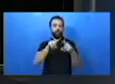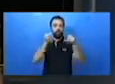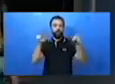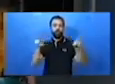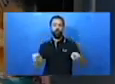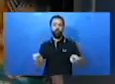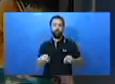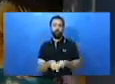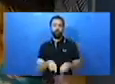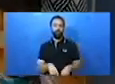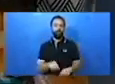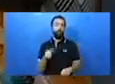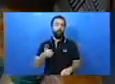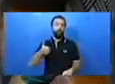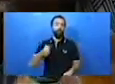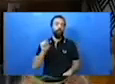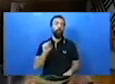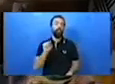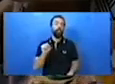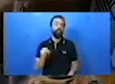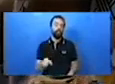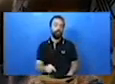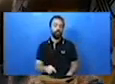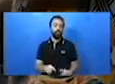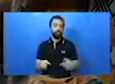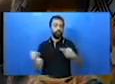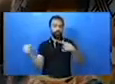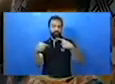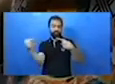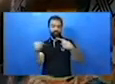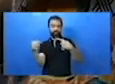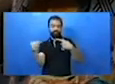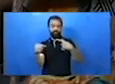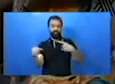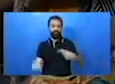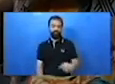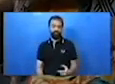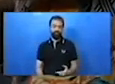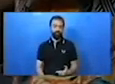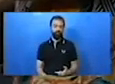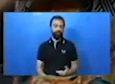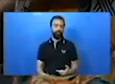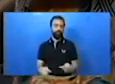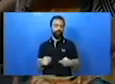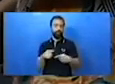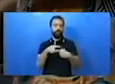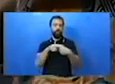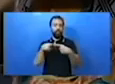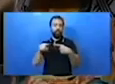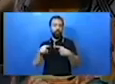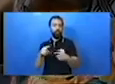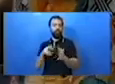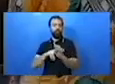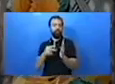que olhar primeiro, quarto ano? O meu denominador. Porque esse traço da fração quer dizer uma divisão,